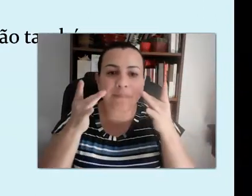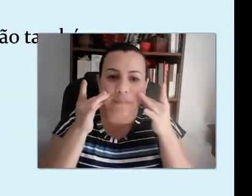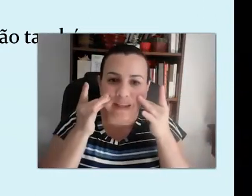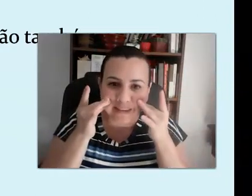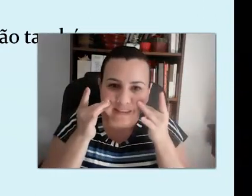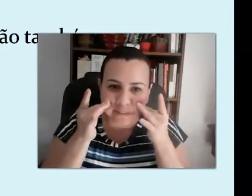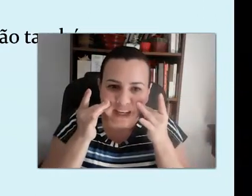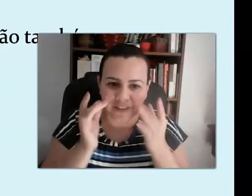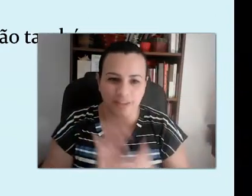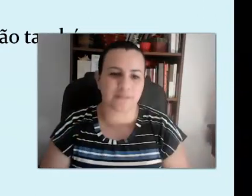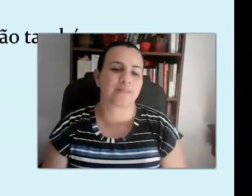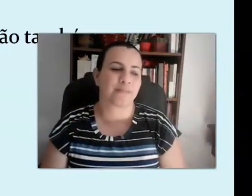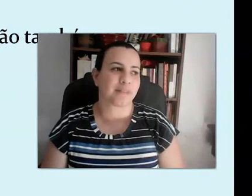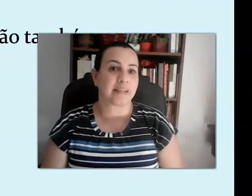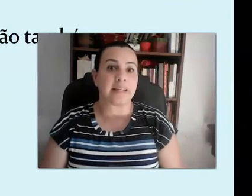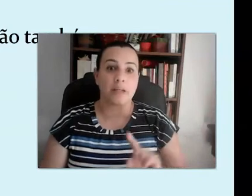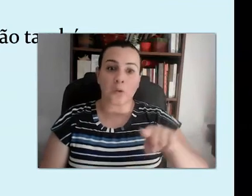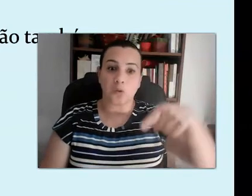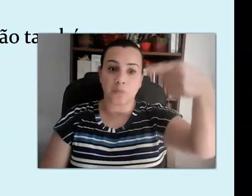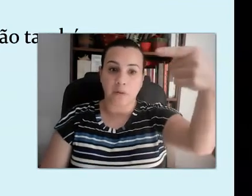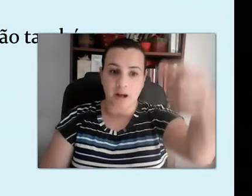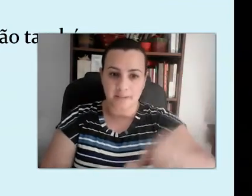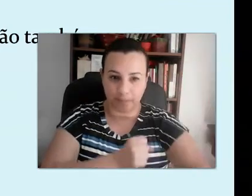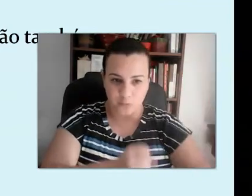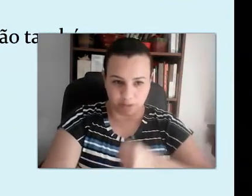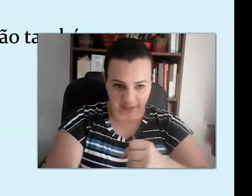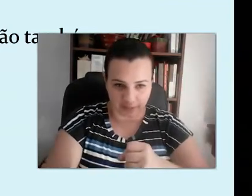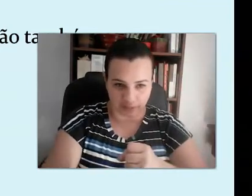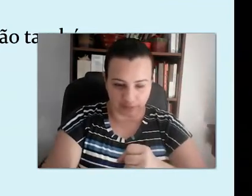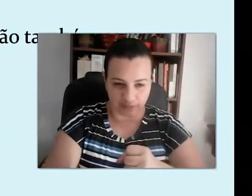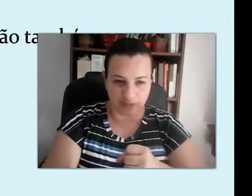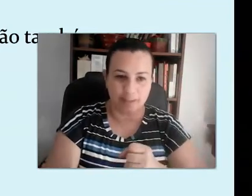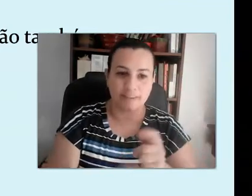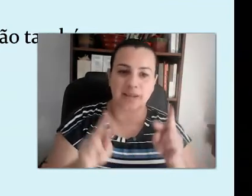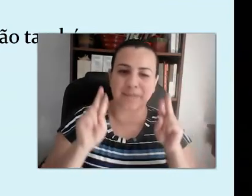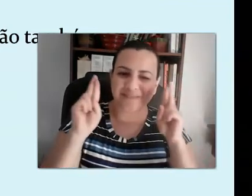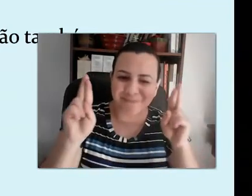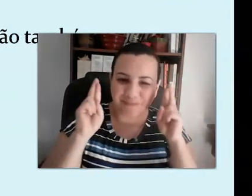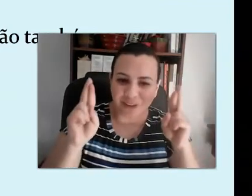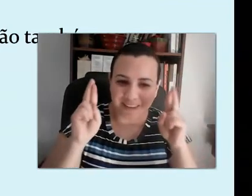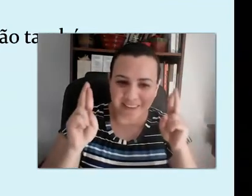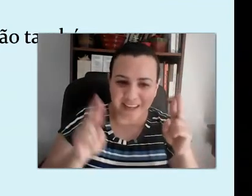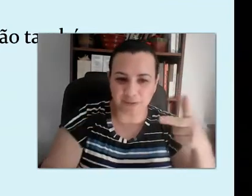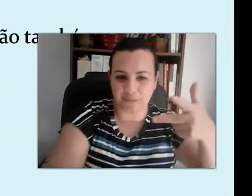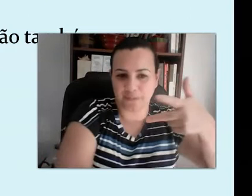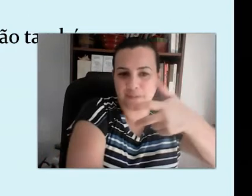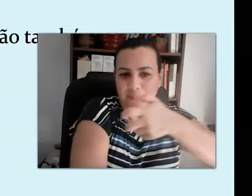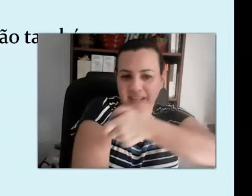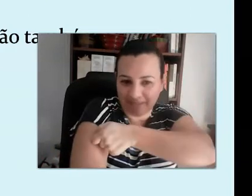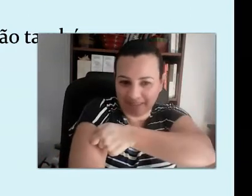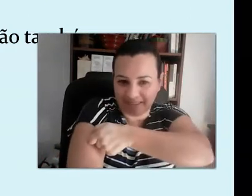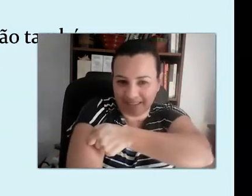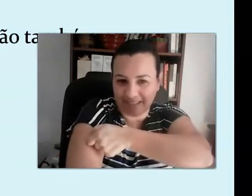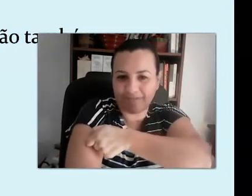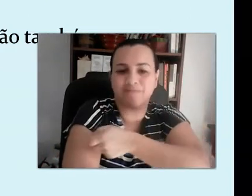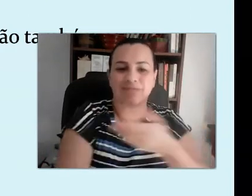voltam presencialmente. No próximo ano, estamos torcendo para